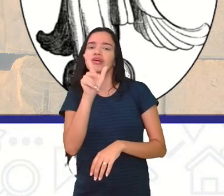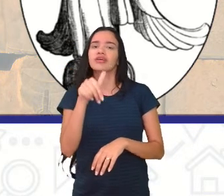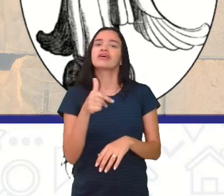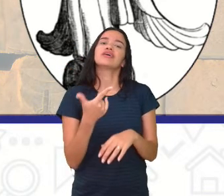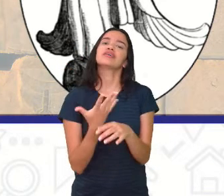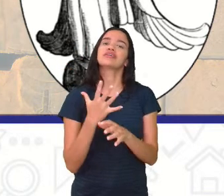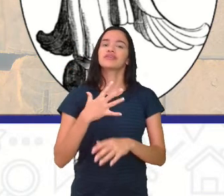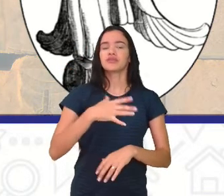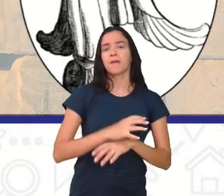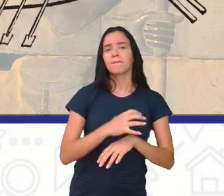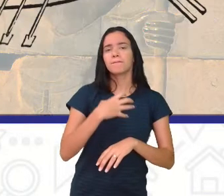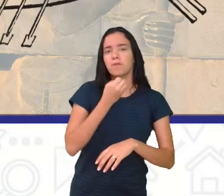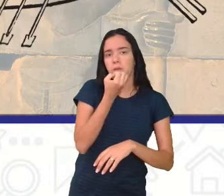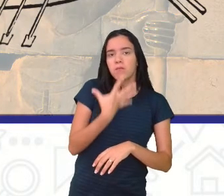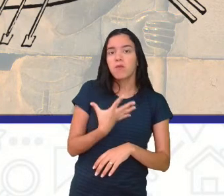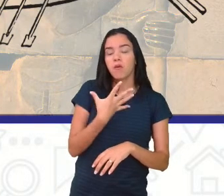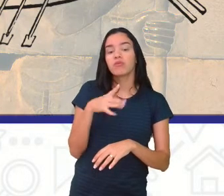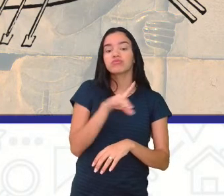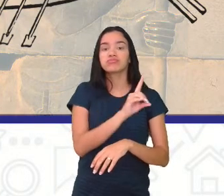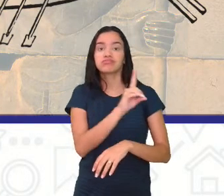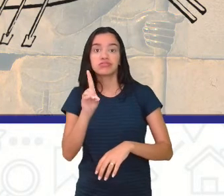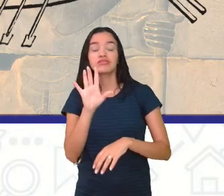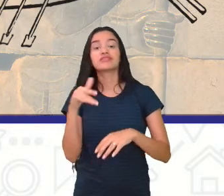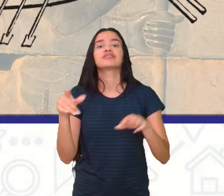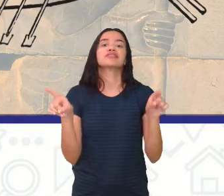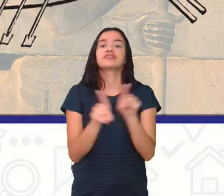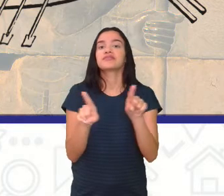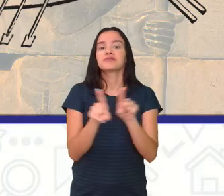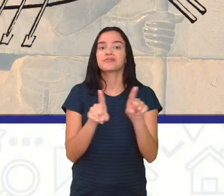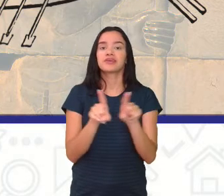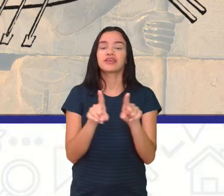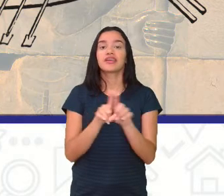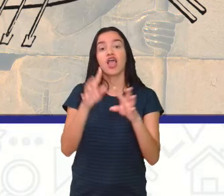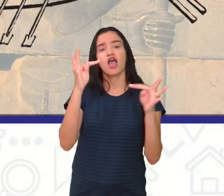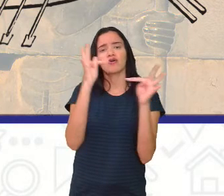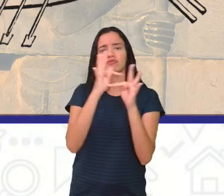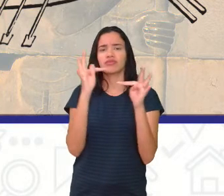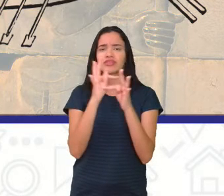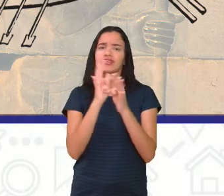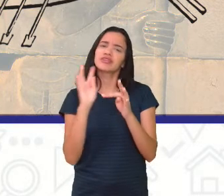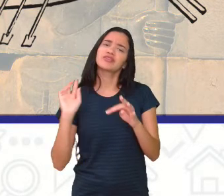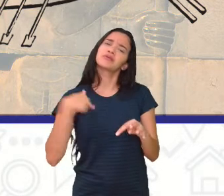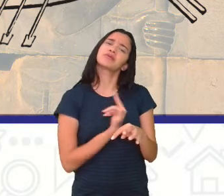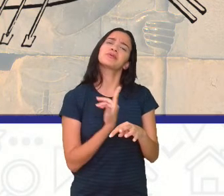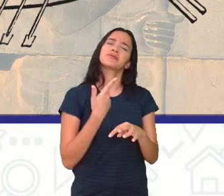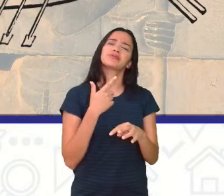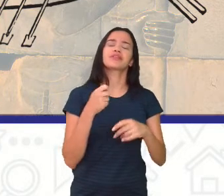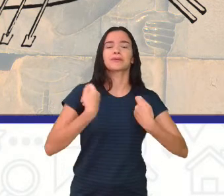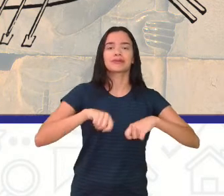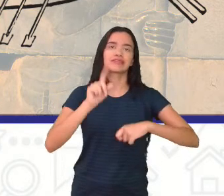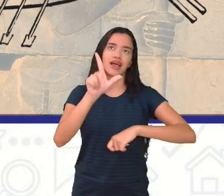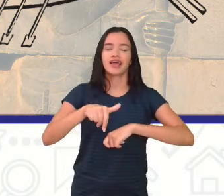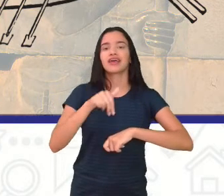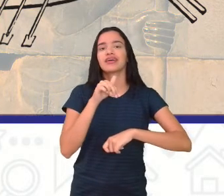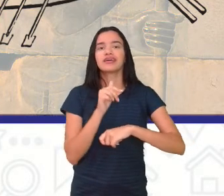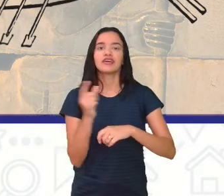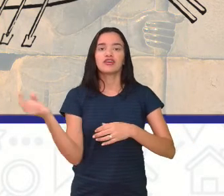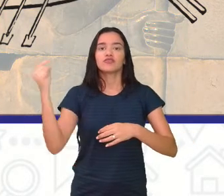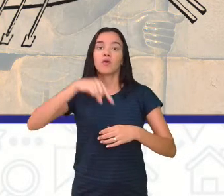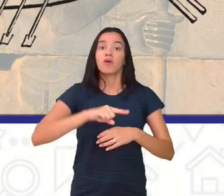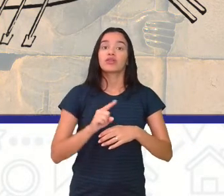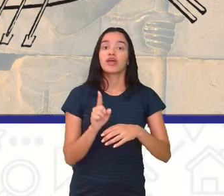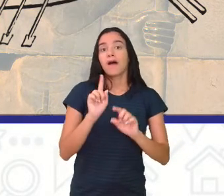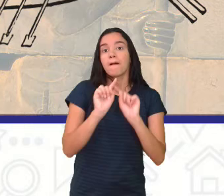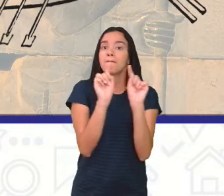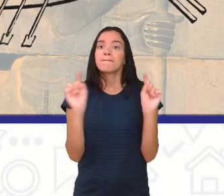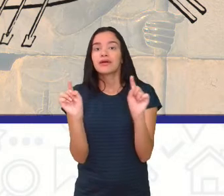de agradar os deuses, e os fenícios, a gente não precisa retornar aqui, mas